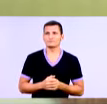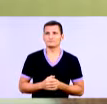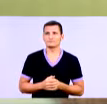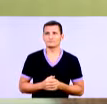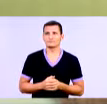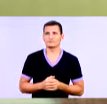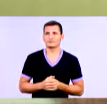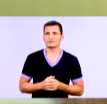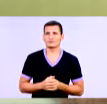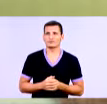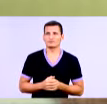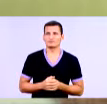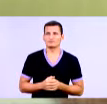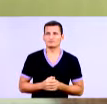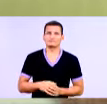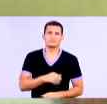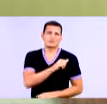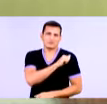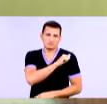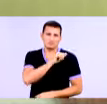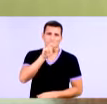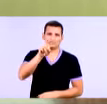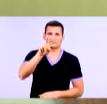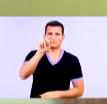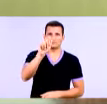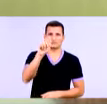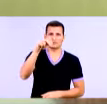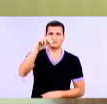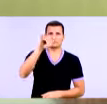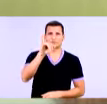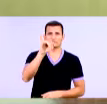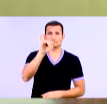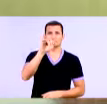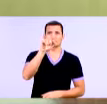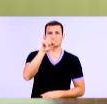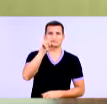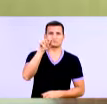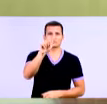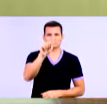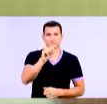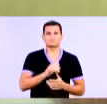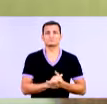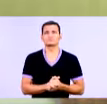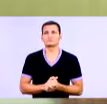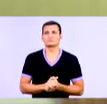De Cerejeiras. A aluna Vanusa, em que ela destaca que o uso do site,